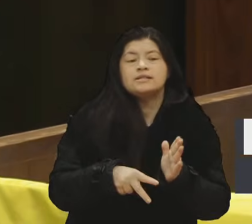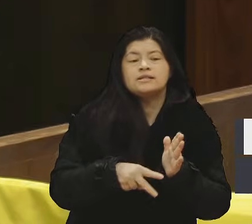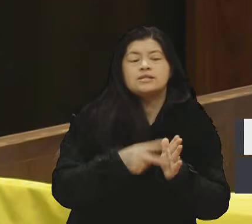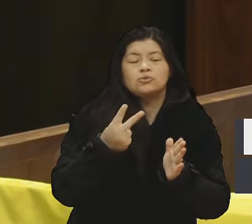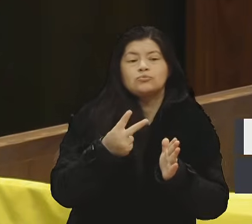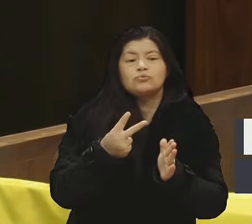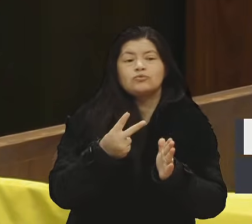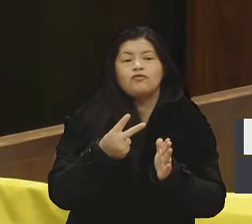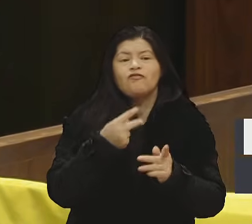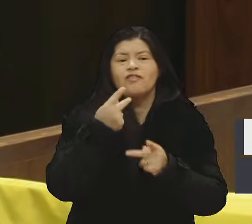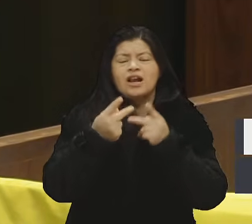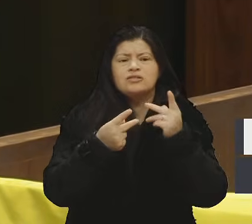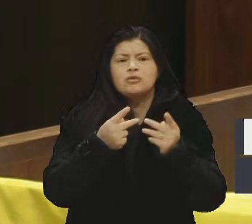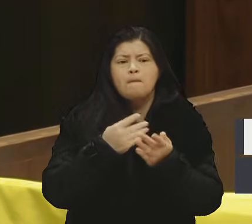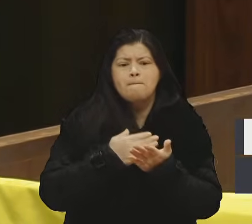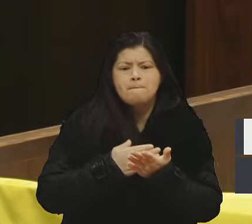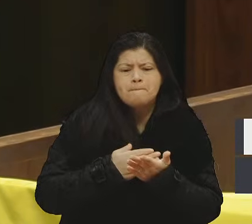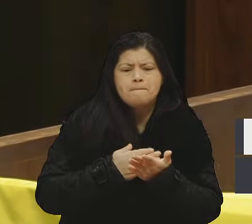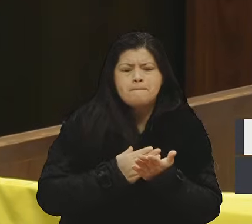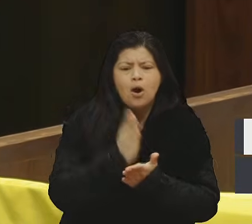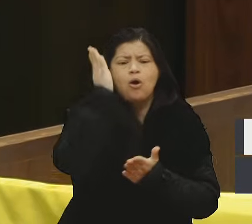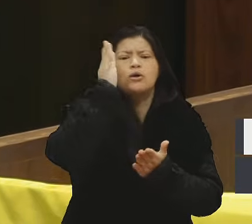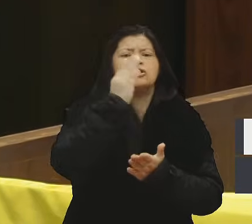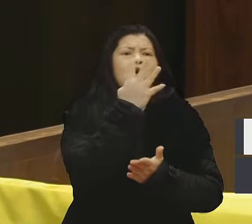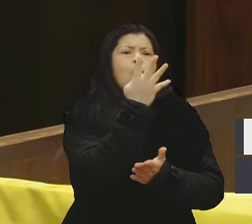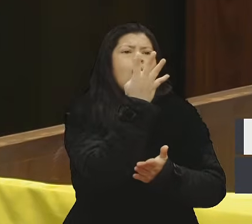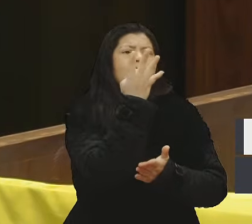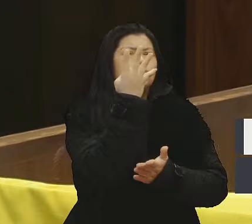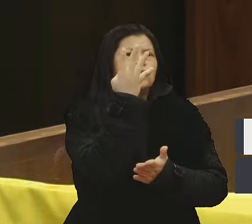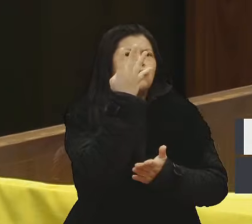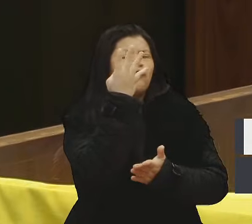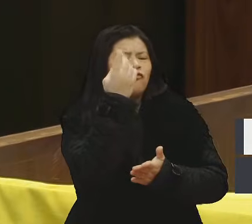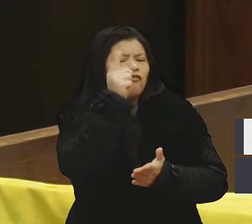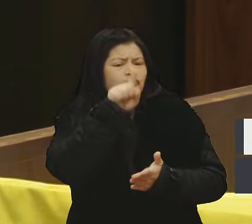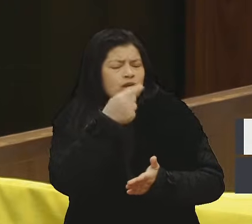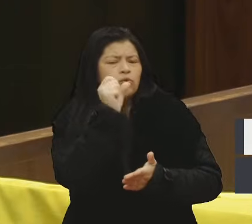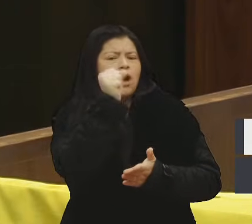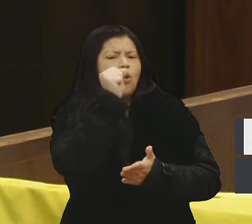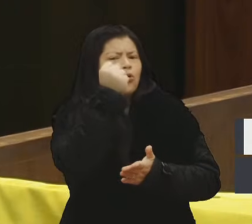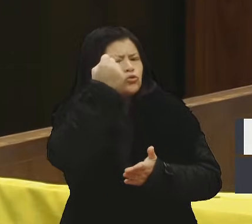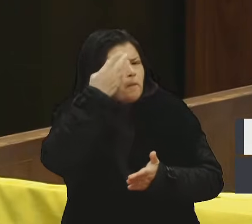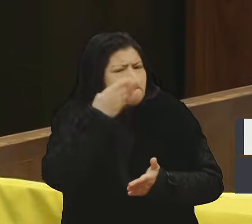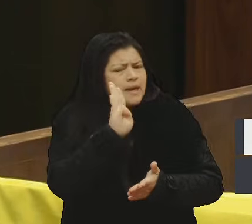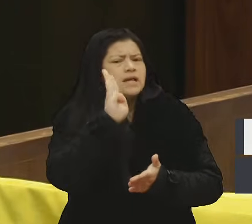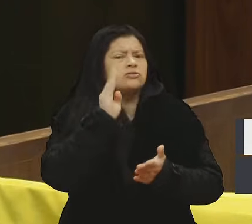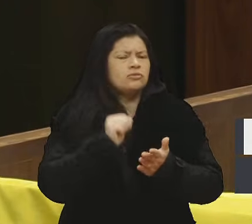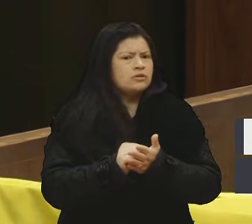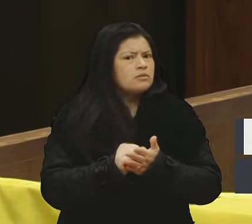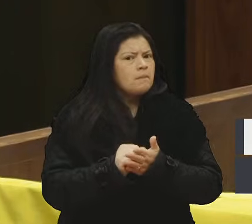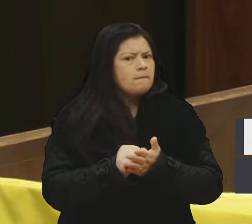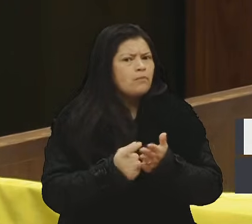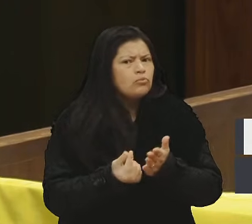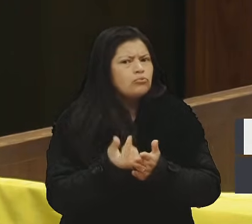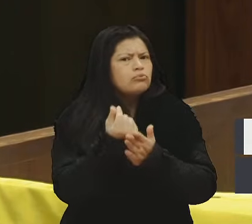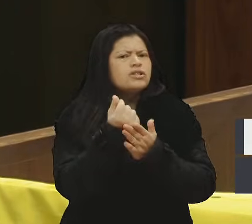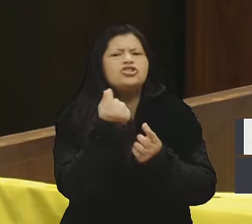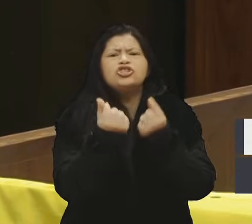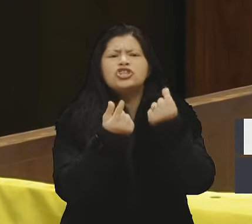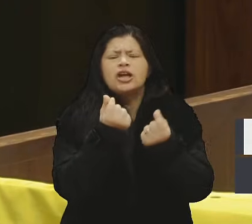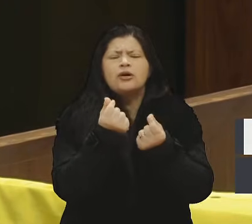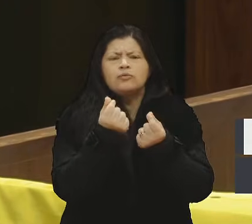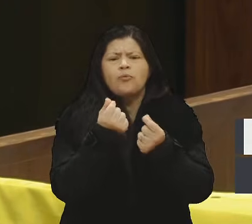disse que pode ultrapassar os 4,8 bilhões. E que se esse dinheiro, e pode ter aditivos, né? Mas se esse dinheiro fosse